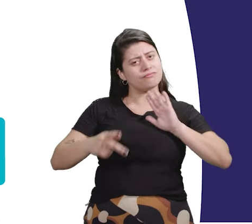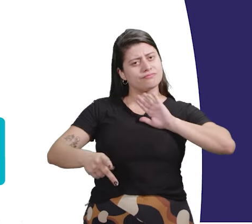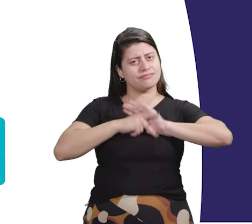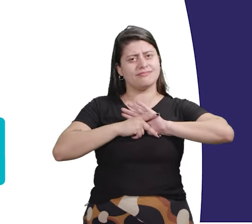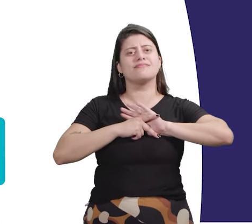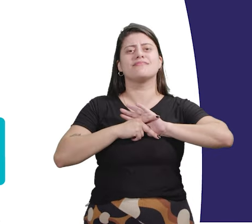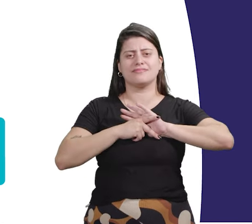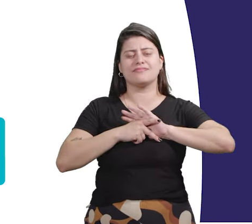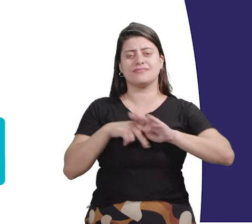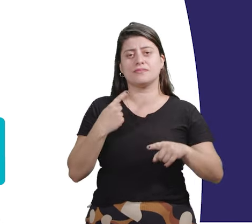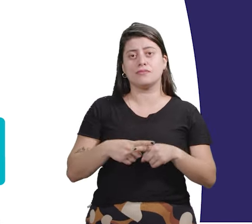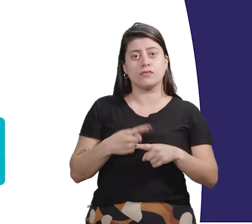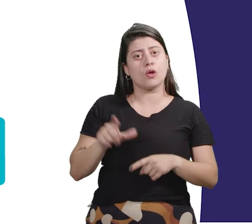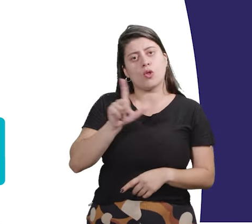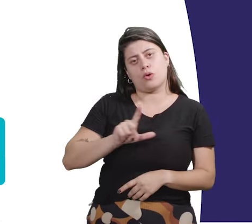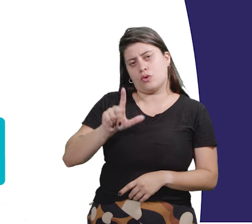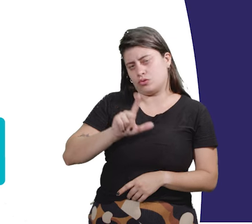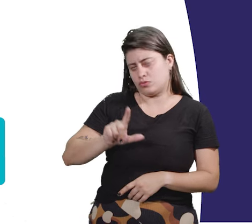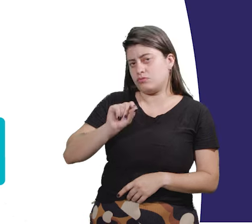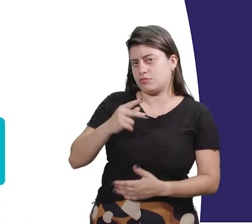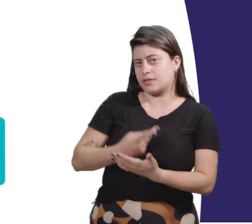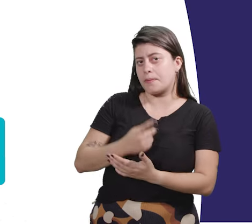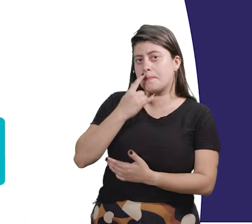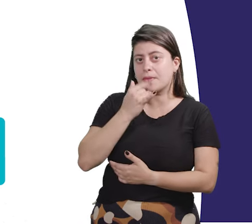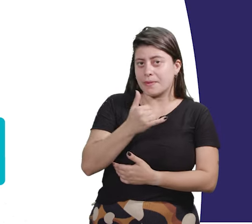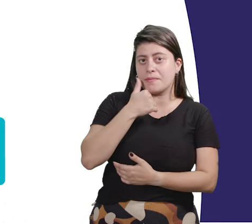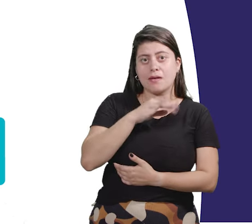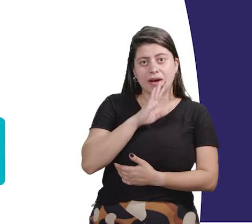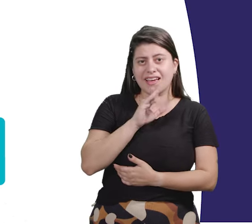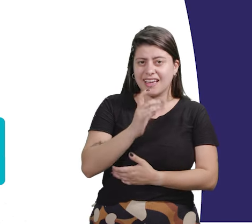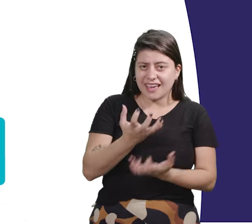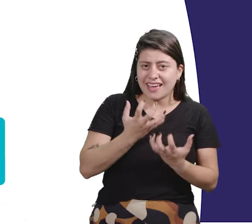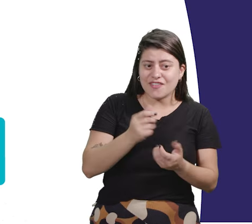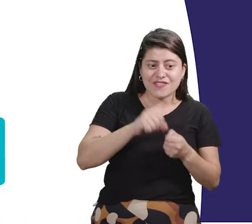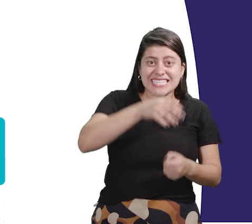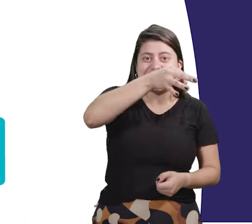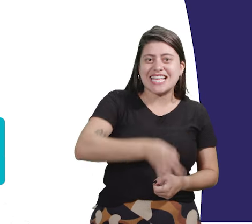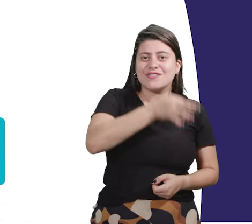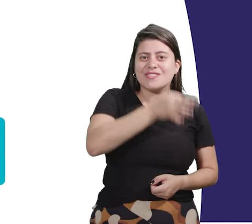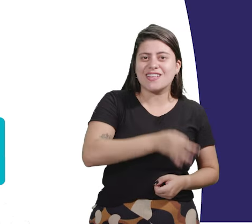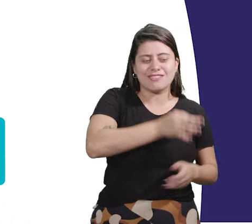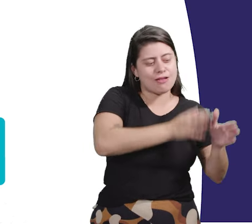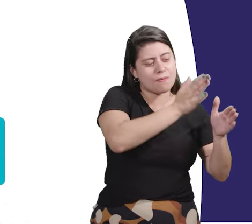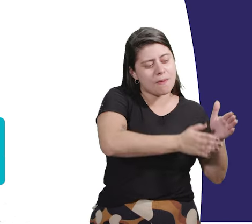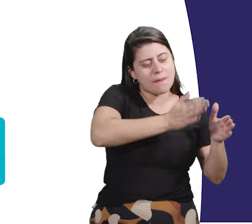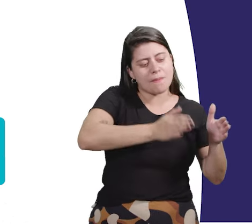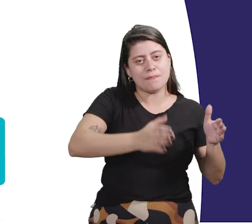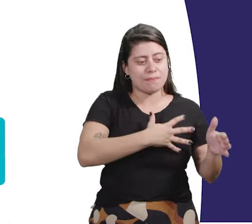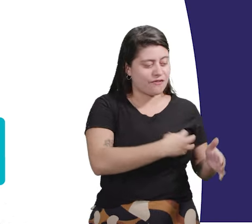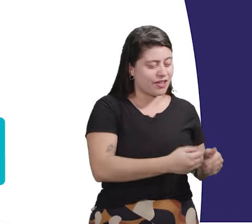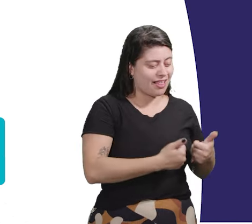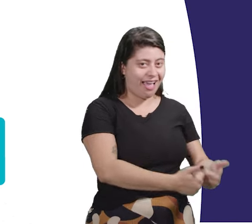porque é claro que todo pai, toda mãe, ela quer acertar, ela quer fazer o melhor para o